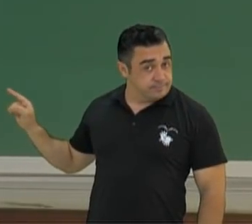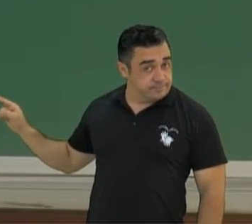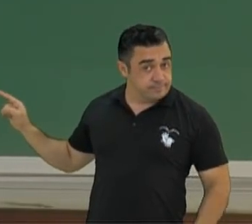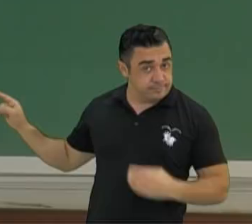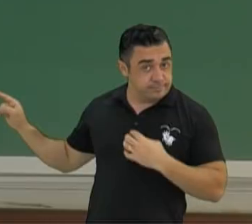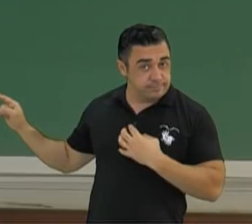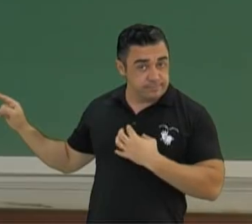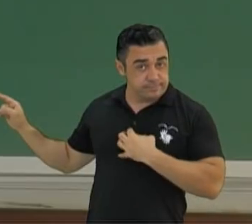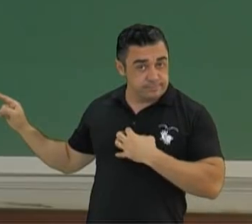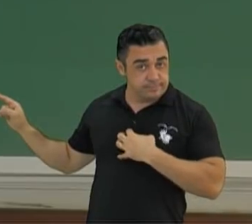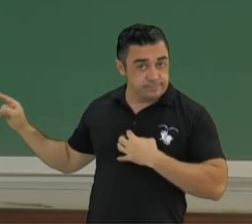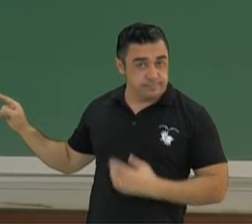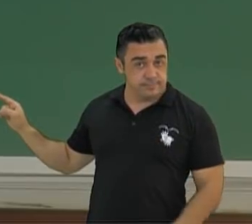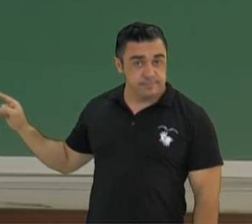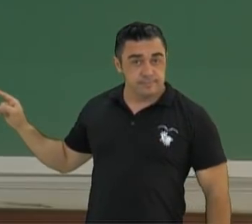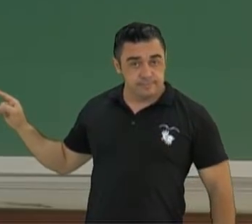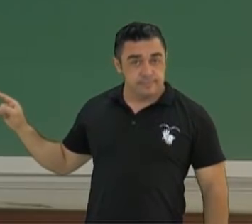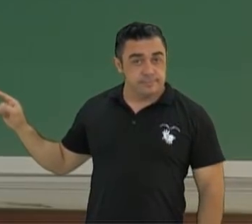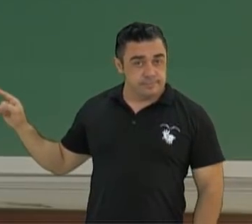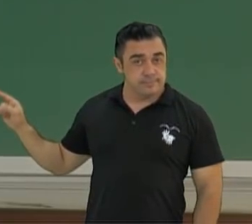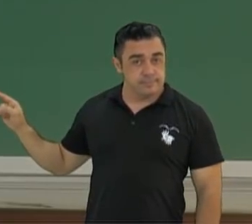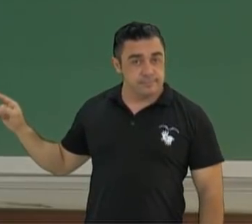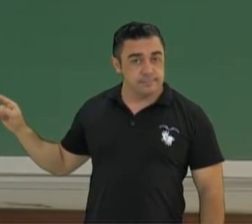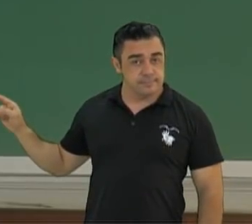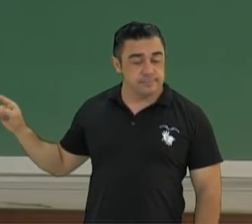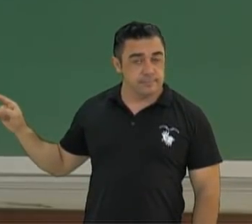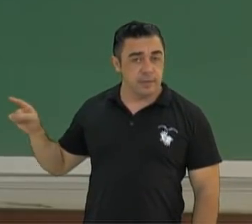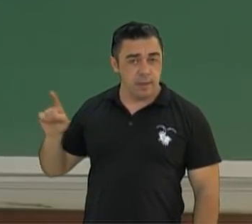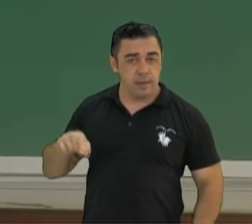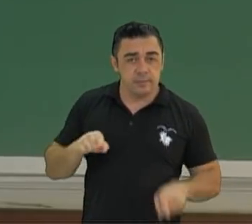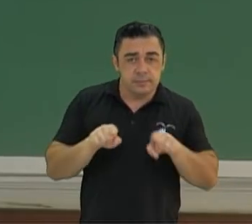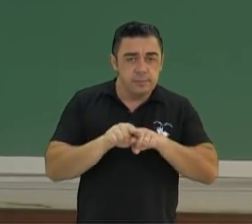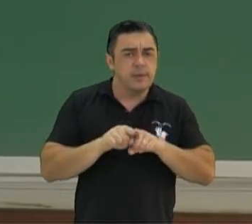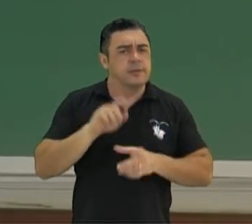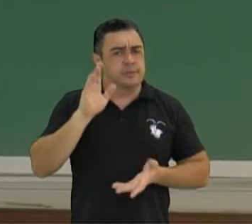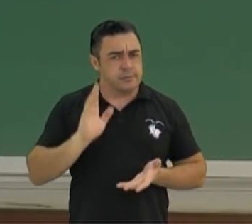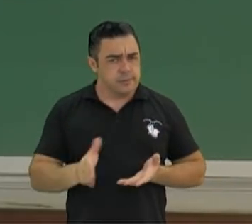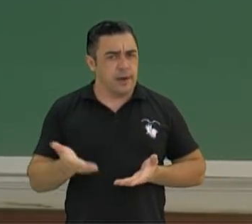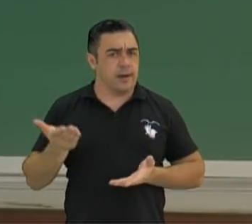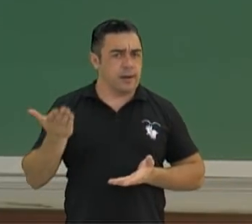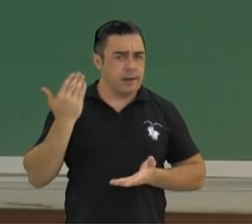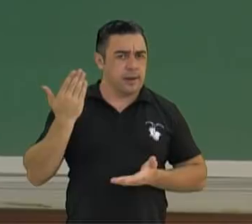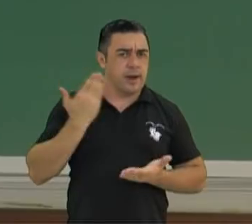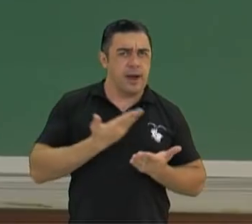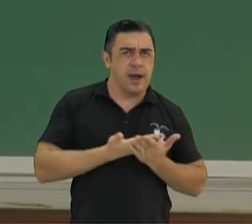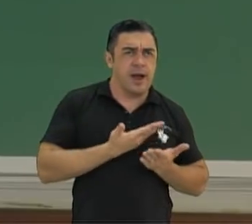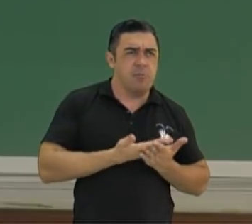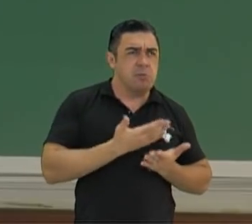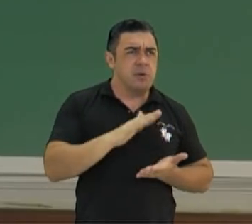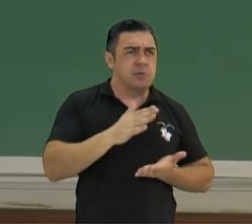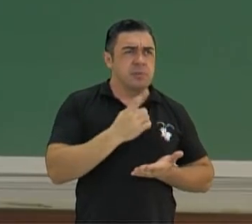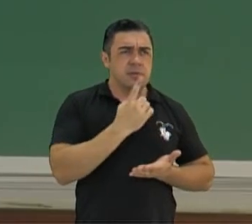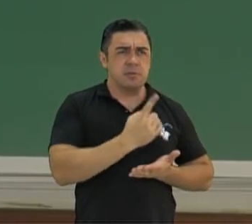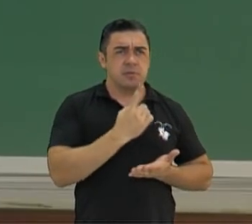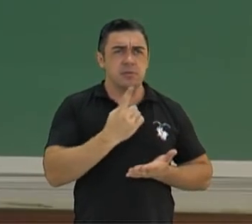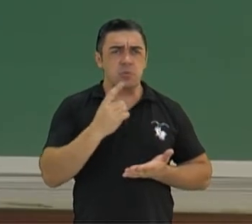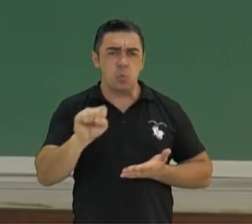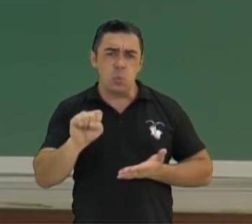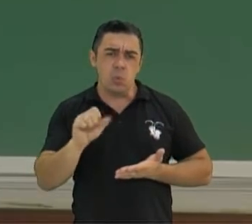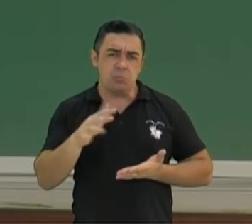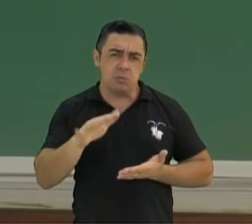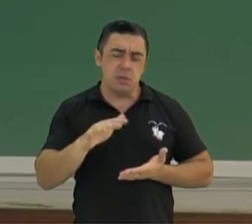figura aqui, tá bom? É uma figura que também foi trabalhado lá pela aula 118, mais ou